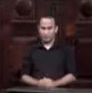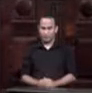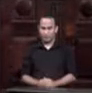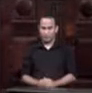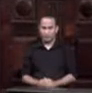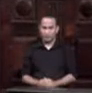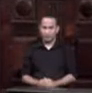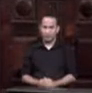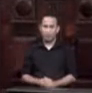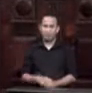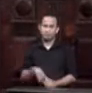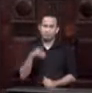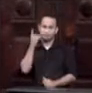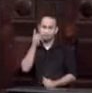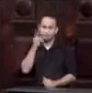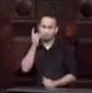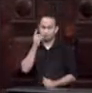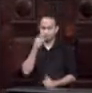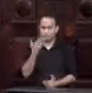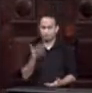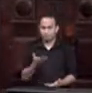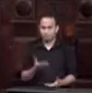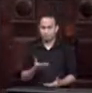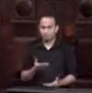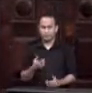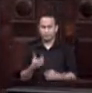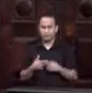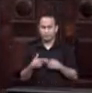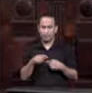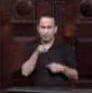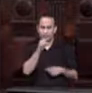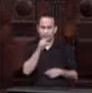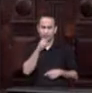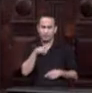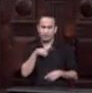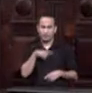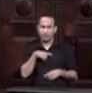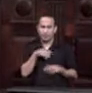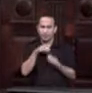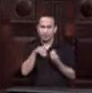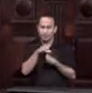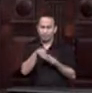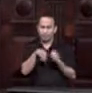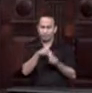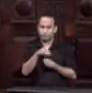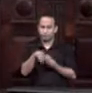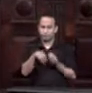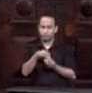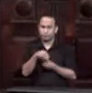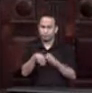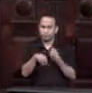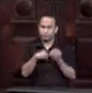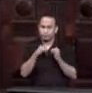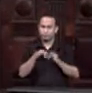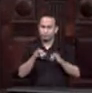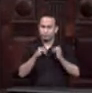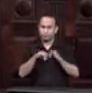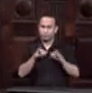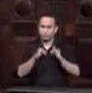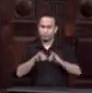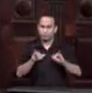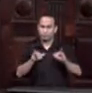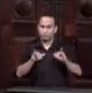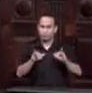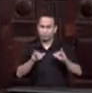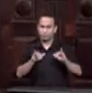em relação aos deputados. Porque aqui, por exemplo, teve uma mistura de informações. A presidência